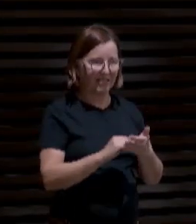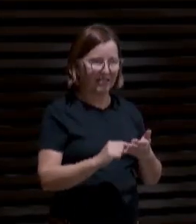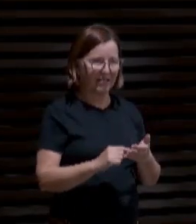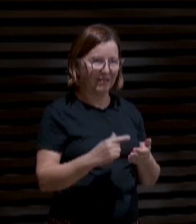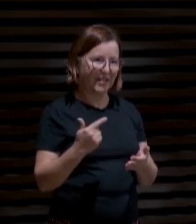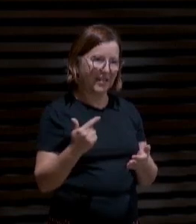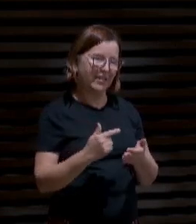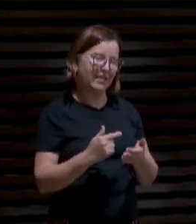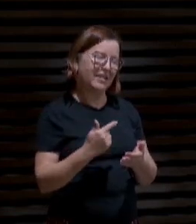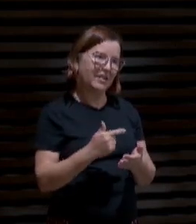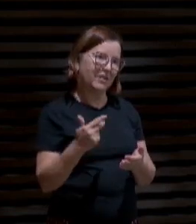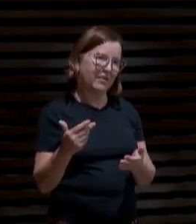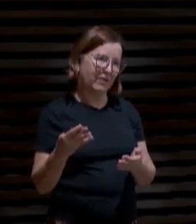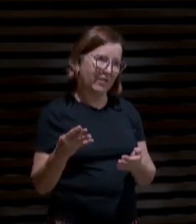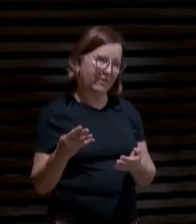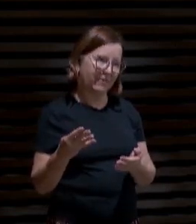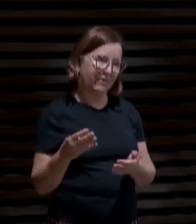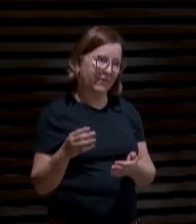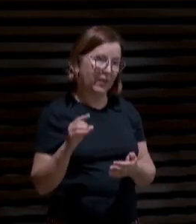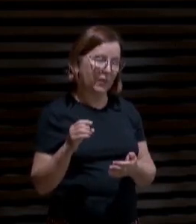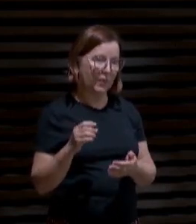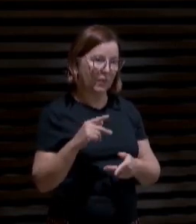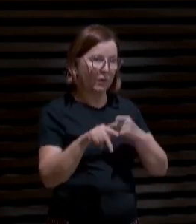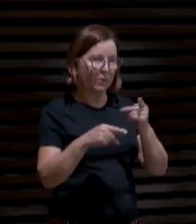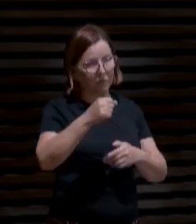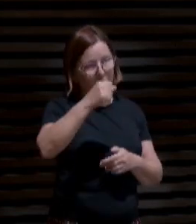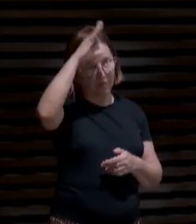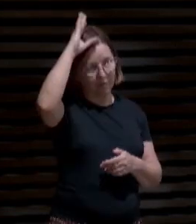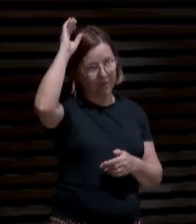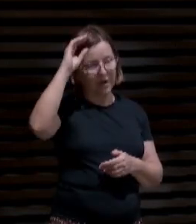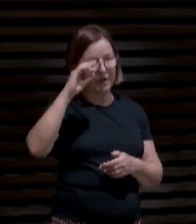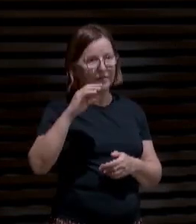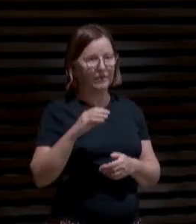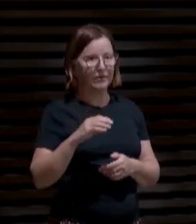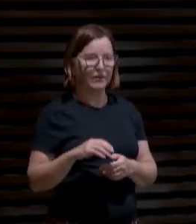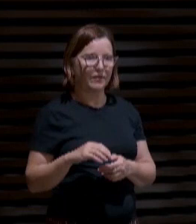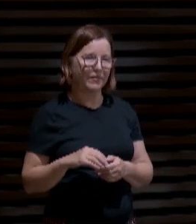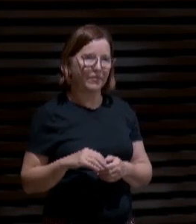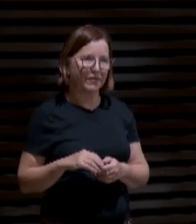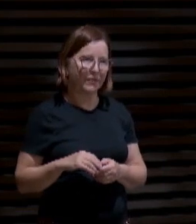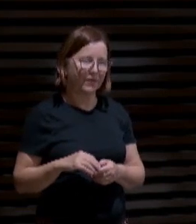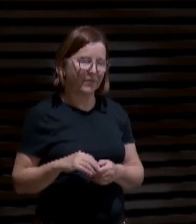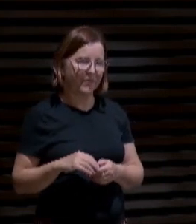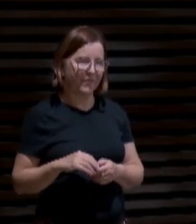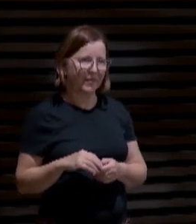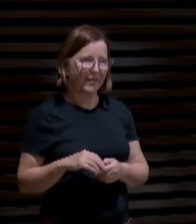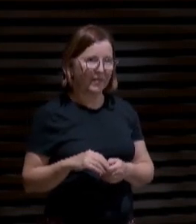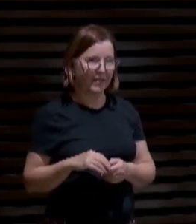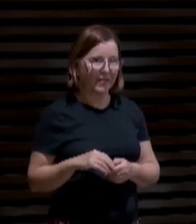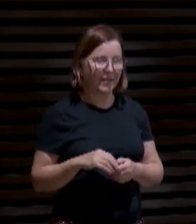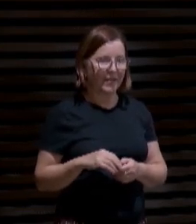os romanos poderiam realizar esse tipo de execução, que viria através